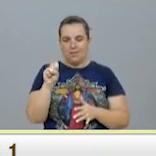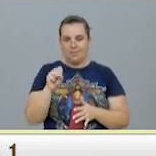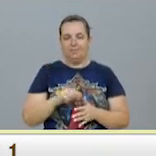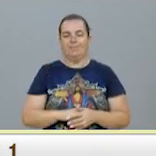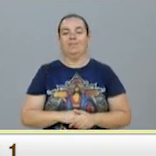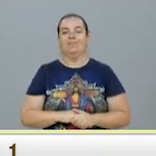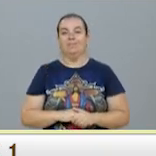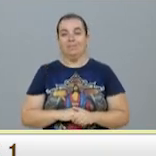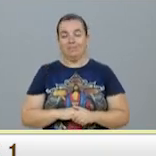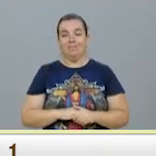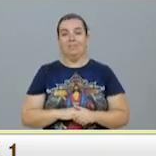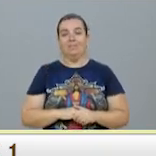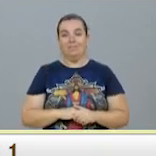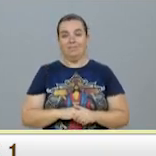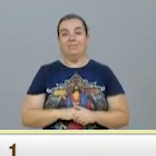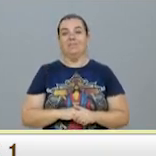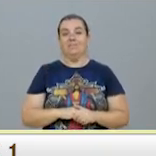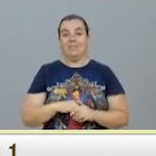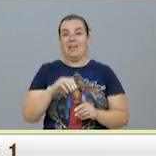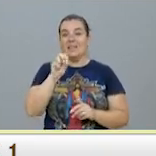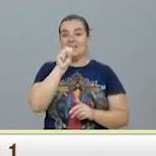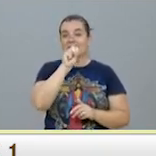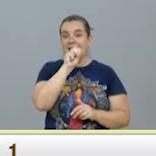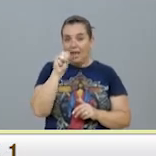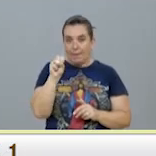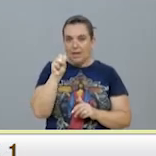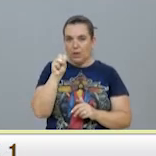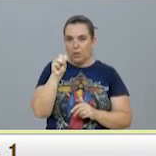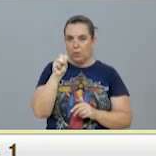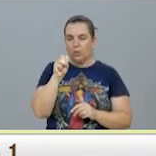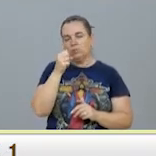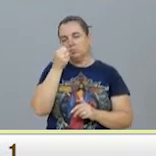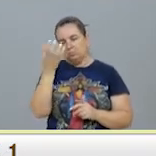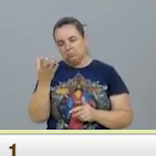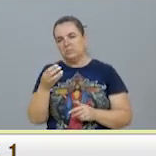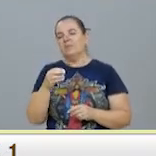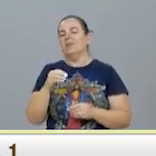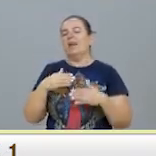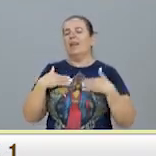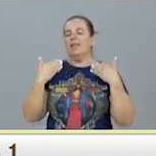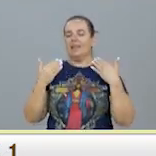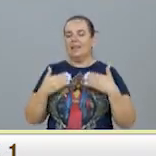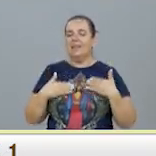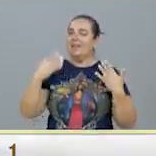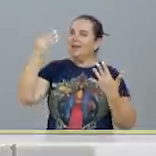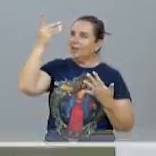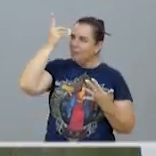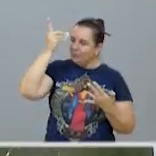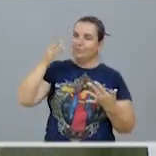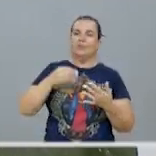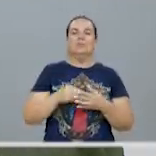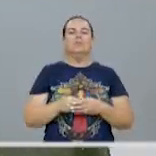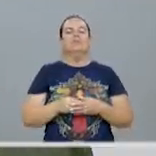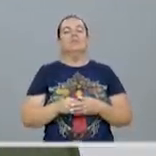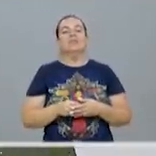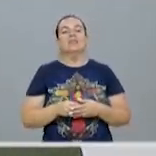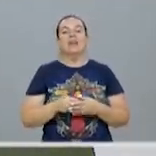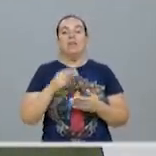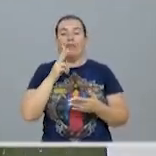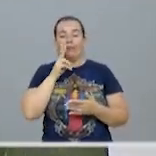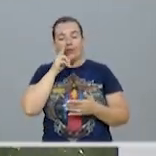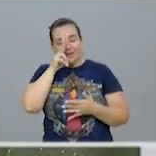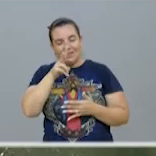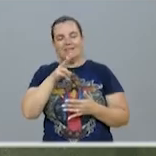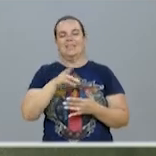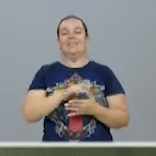Então, sacramento é dádiva, sacramento é alegria, sacramento é refúgio, sacramento é